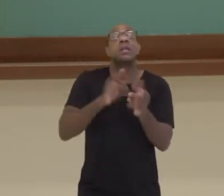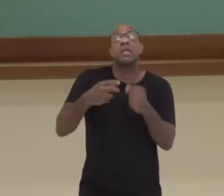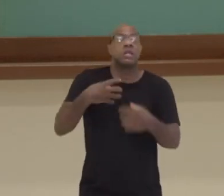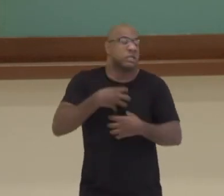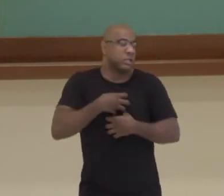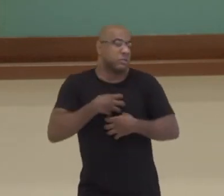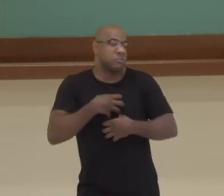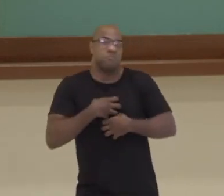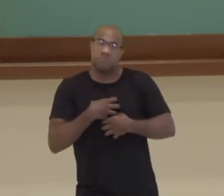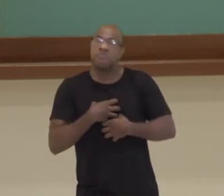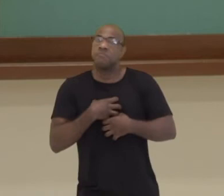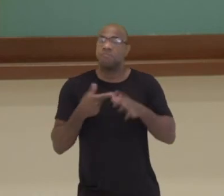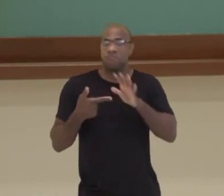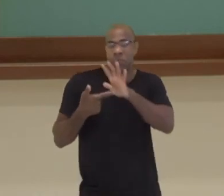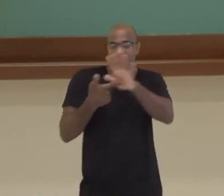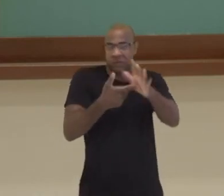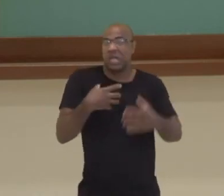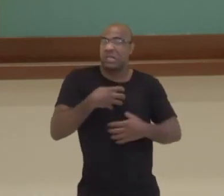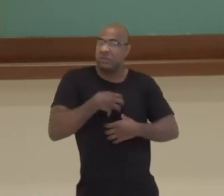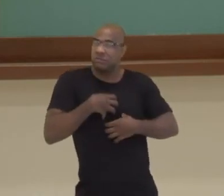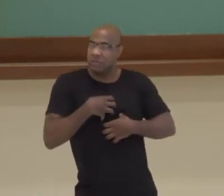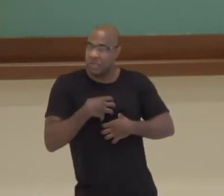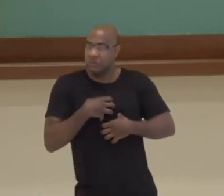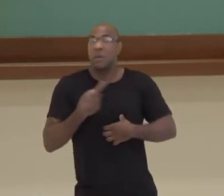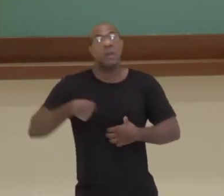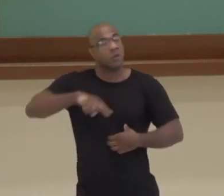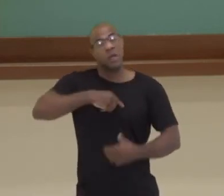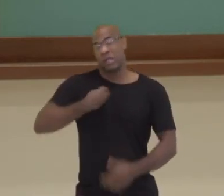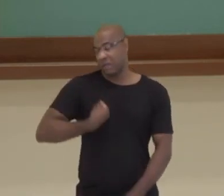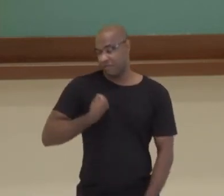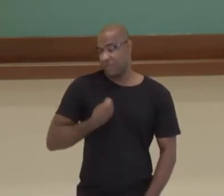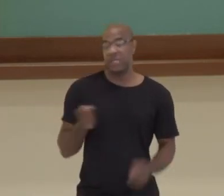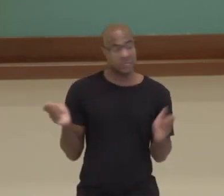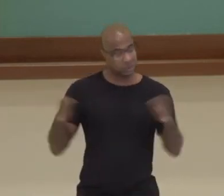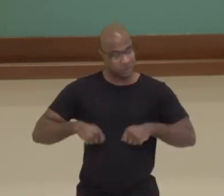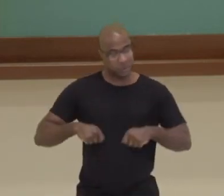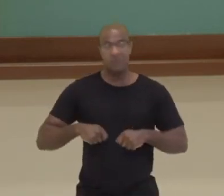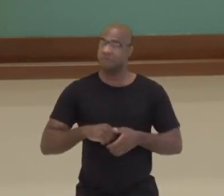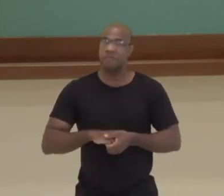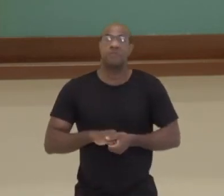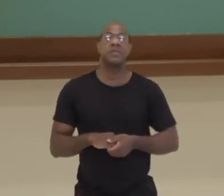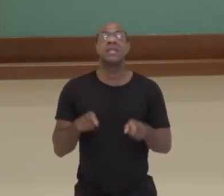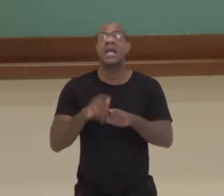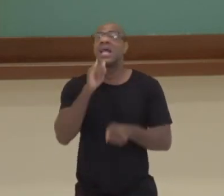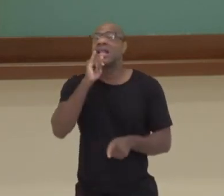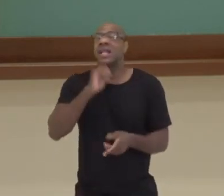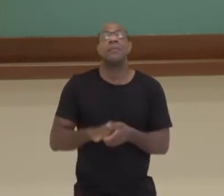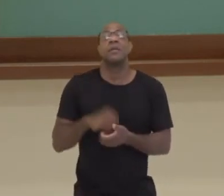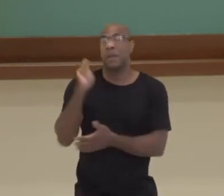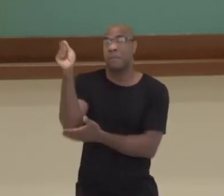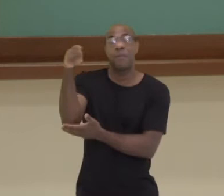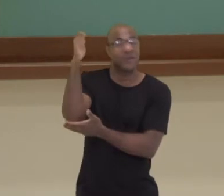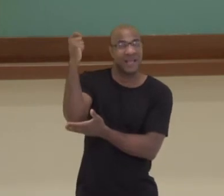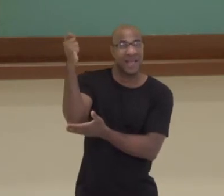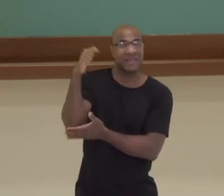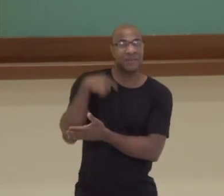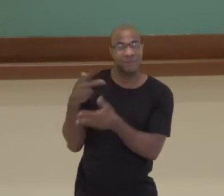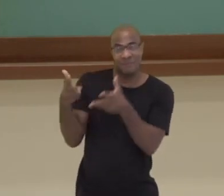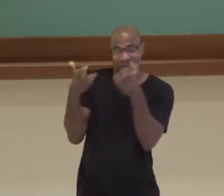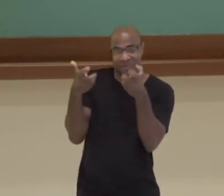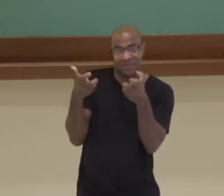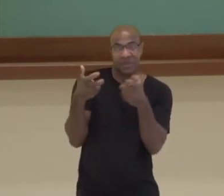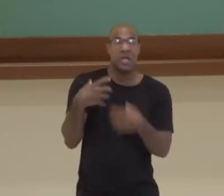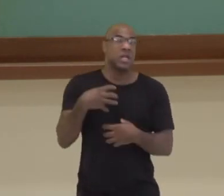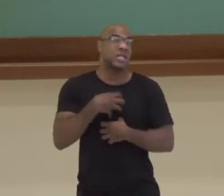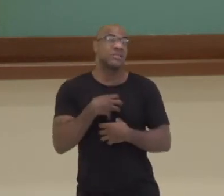sentimentos e percepções que cercam nossa vida. Como, por exemplo, na crônica sobre Porto Alegre que estamos analisando. Então, os sentimentos,